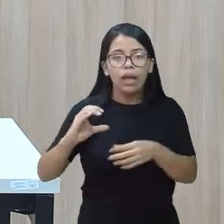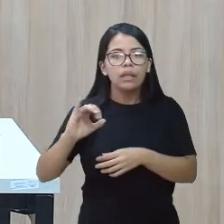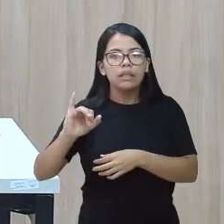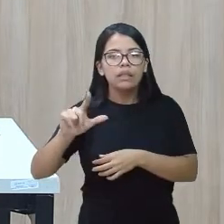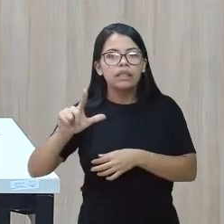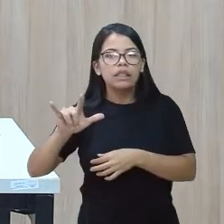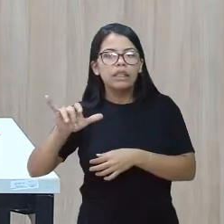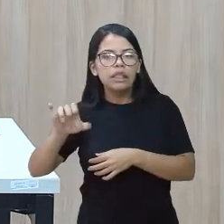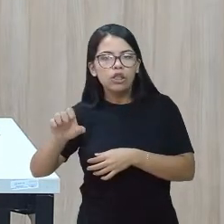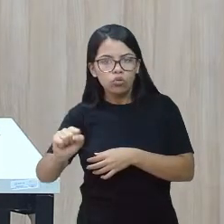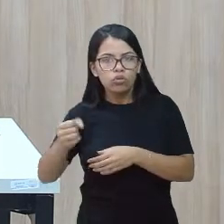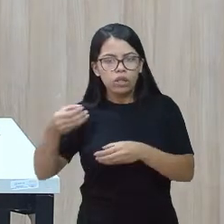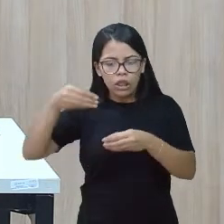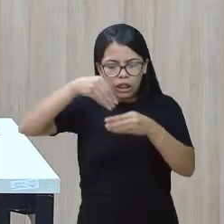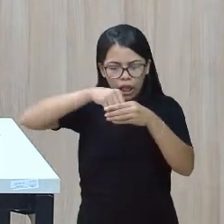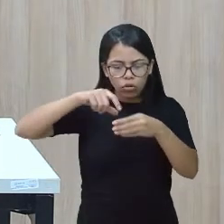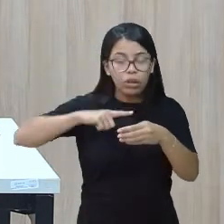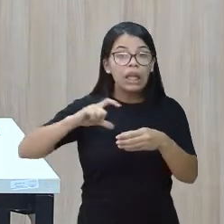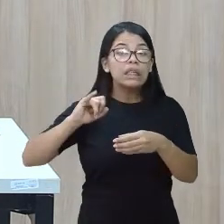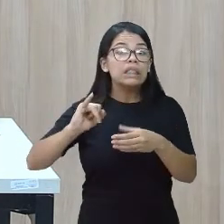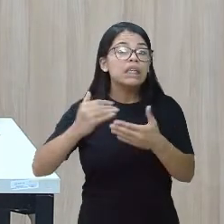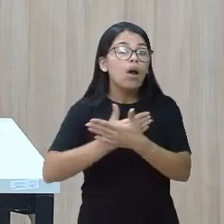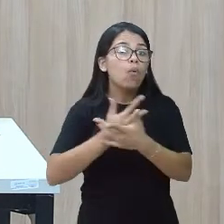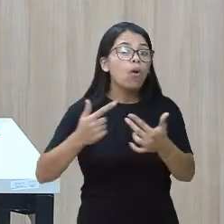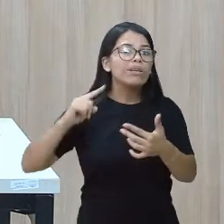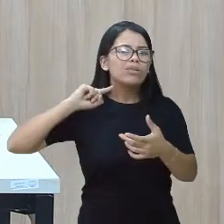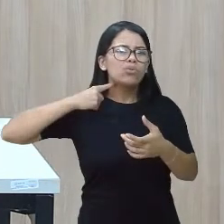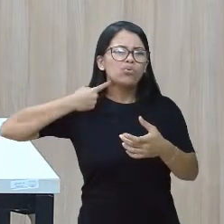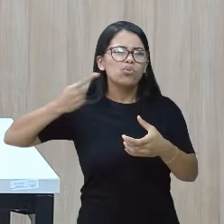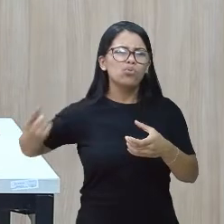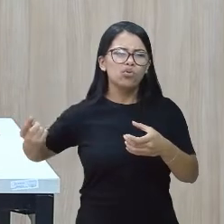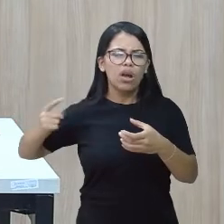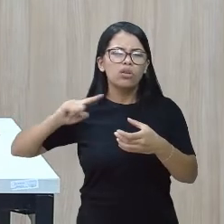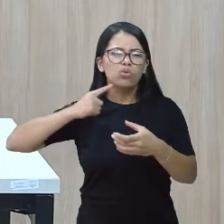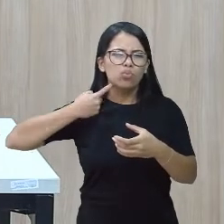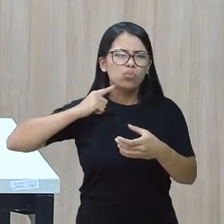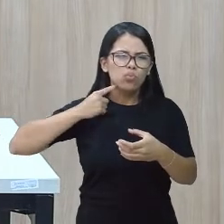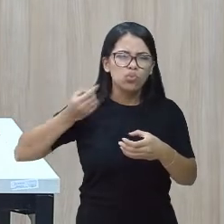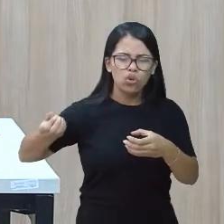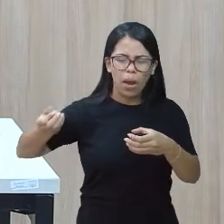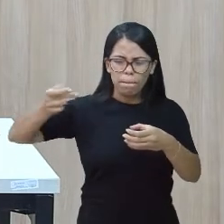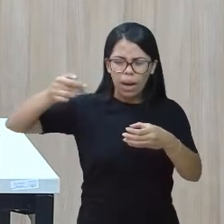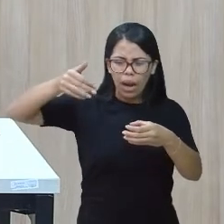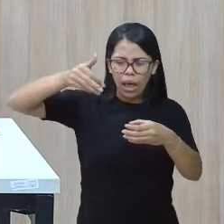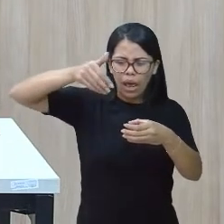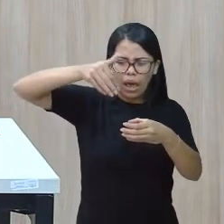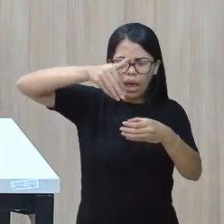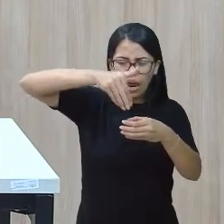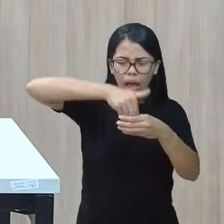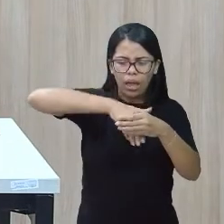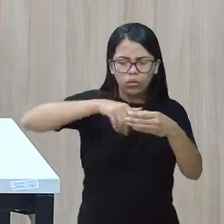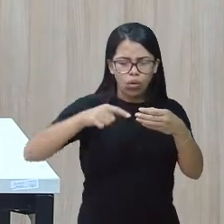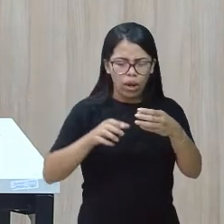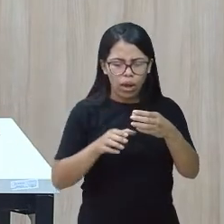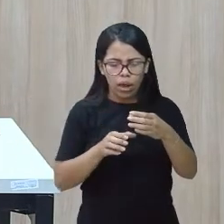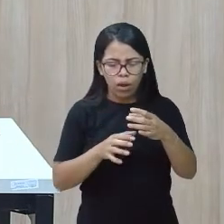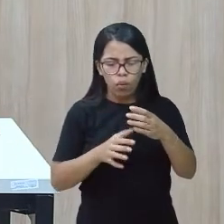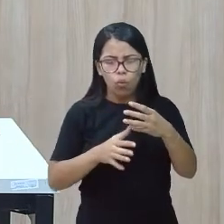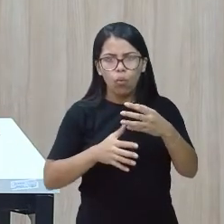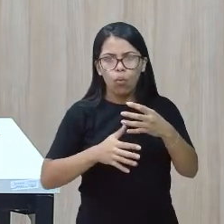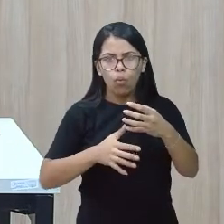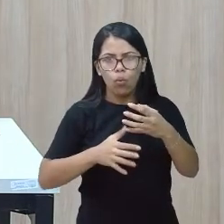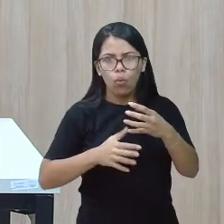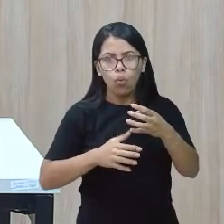entrou alguma impureza, ele vai perceber, vai vibrar e vai ajudar a expelir. Isso, claro,